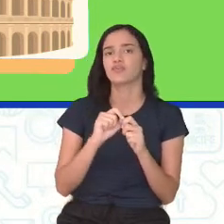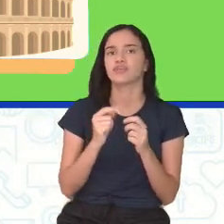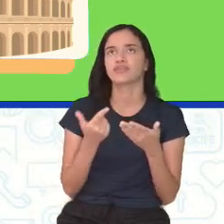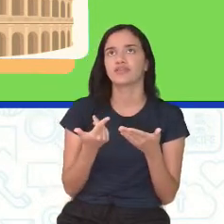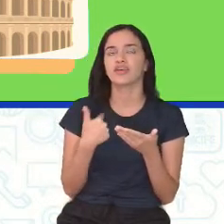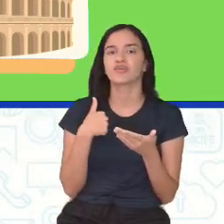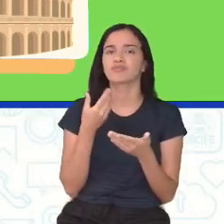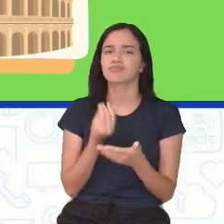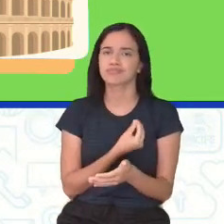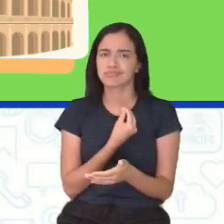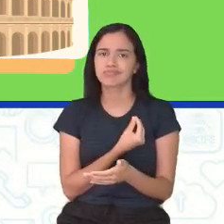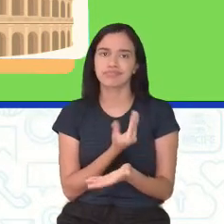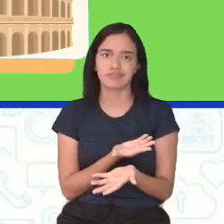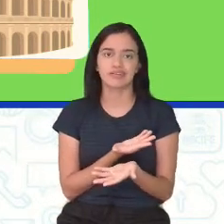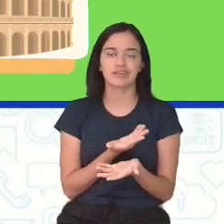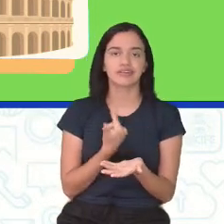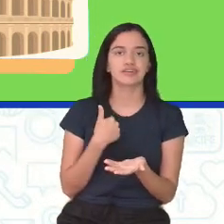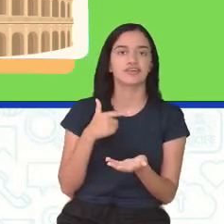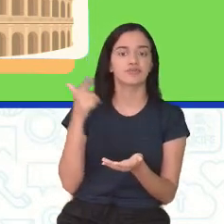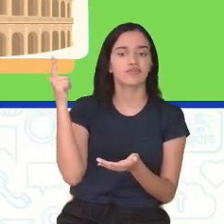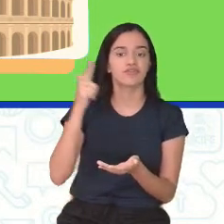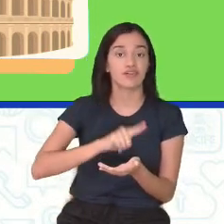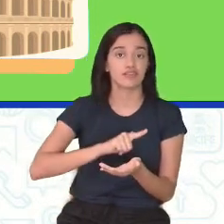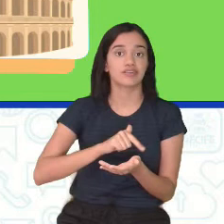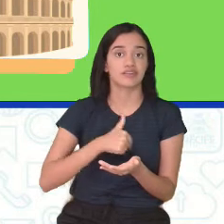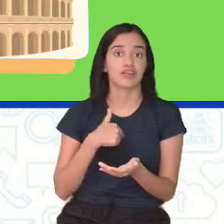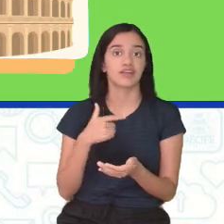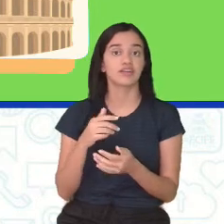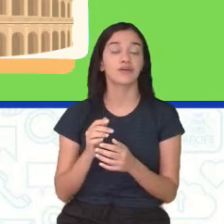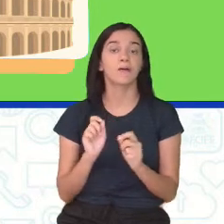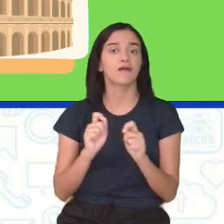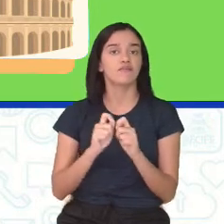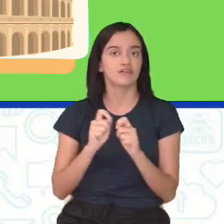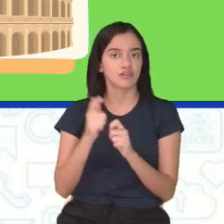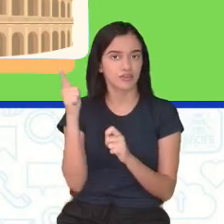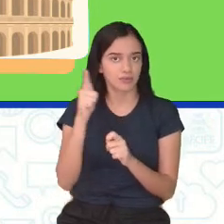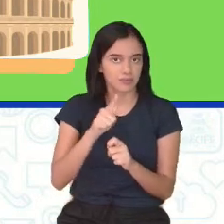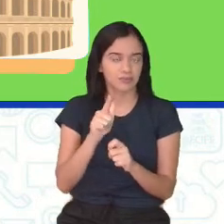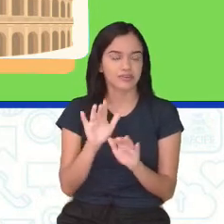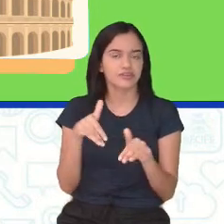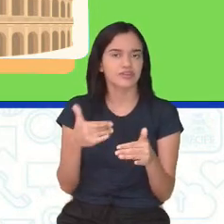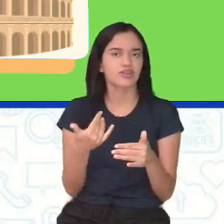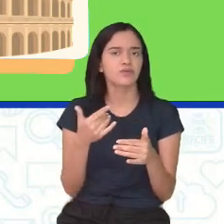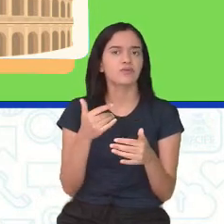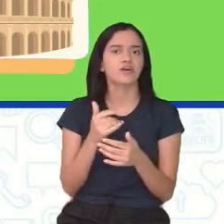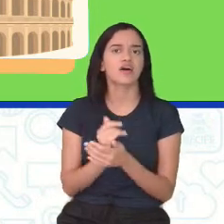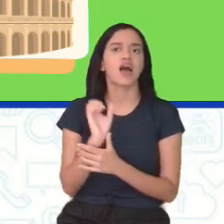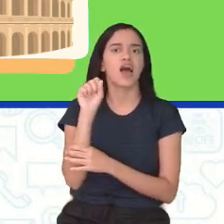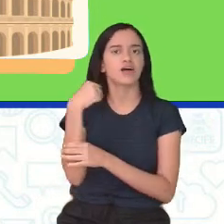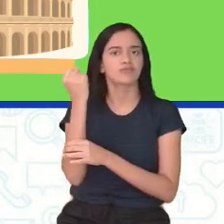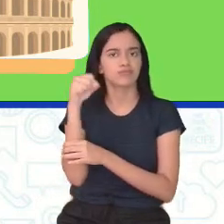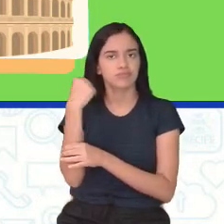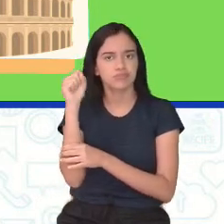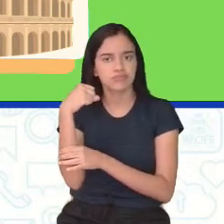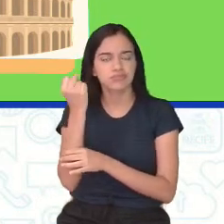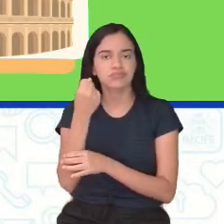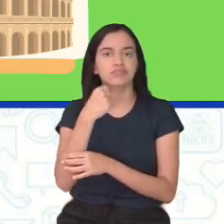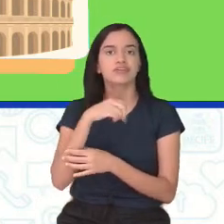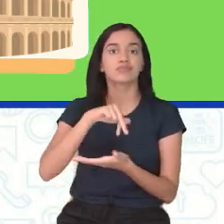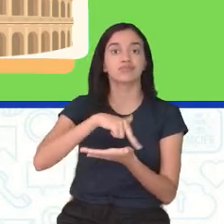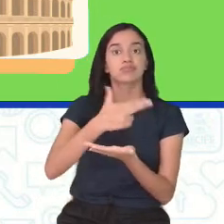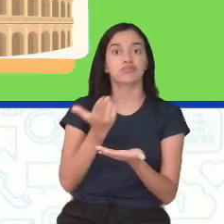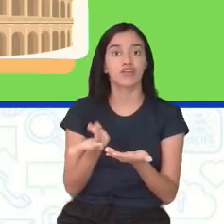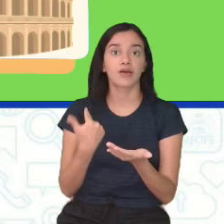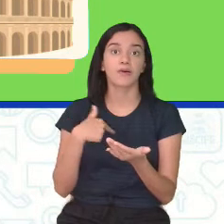meio que já existe, né? O remontar, refazer. Então, a ginástica ela remonta esse período,